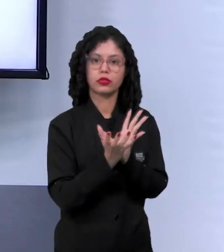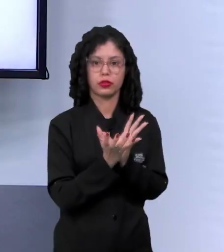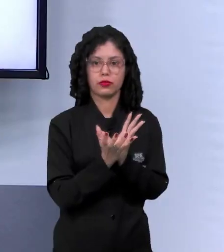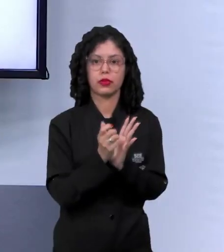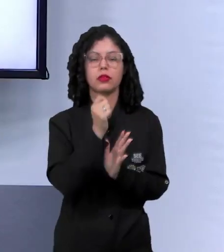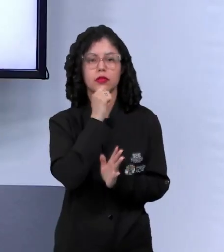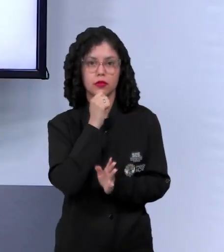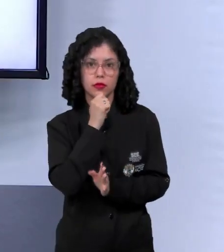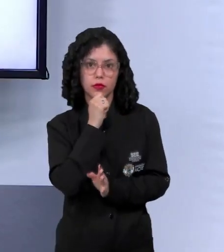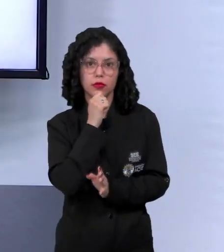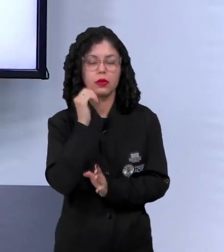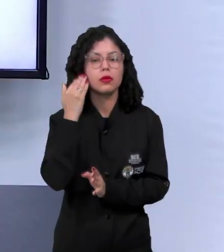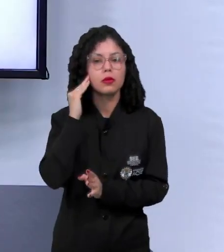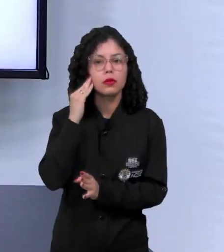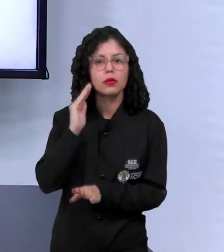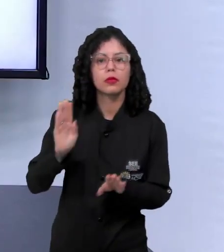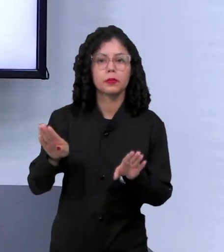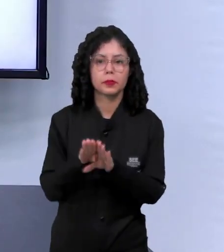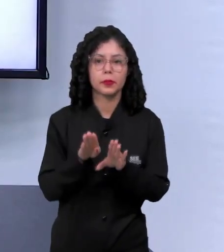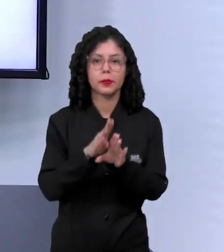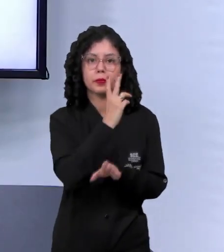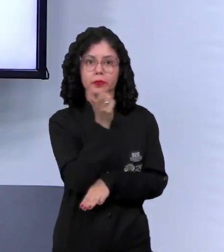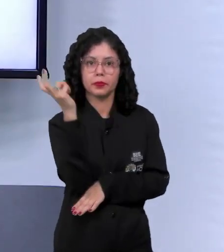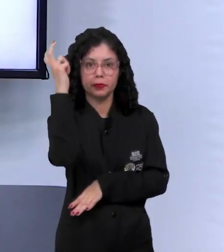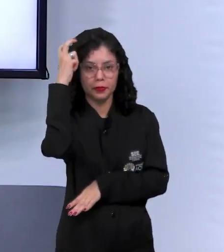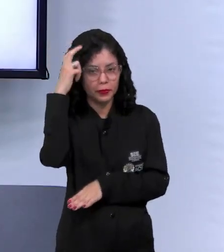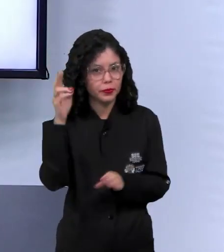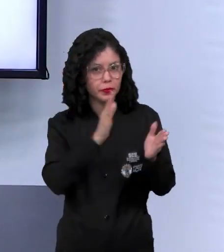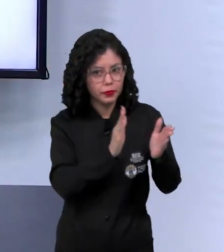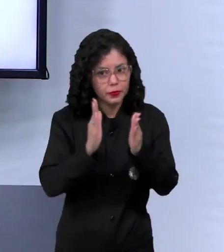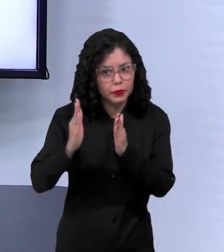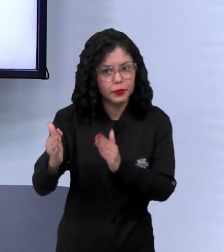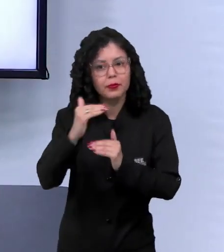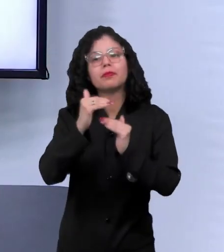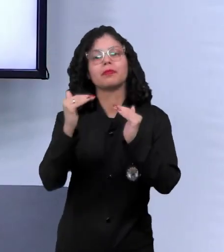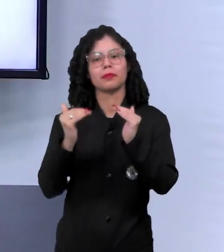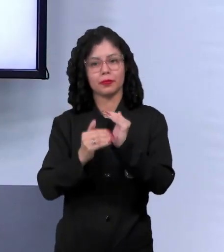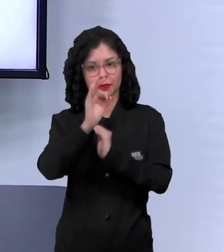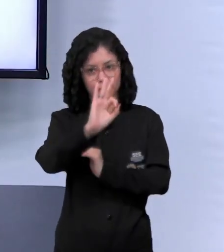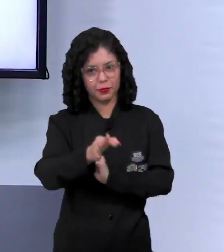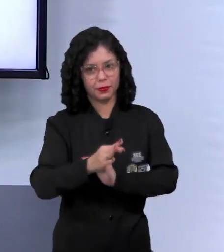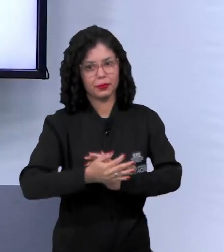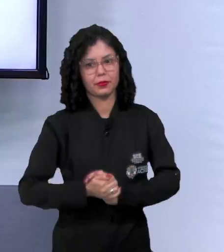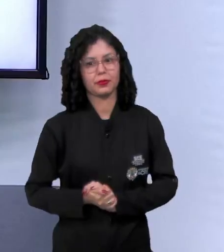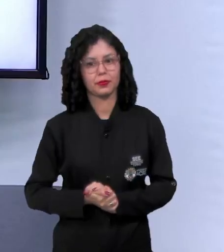irão compreender como as práticas culturais fazem parte disso tudo, certo?